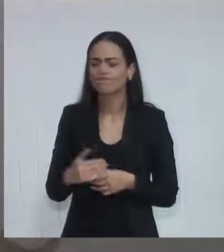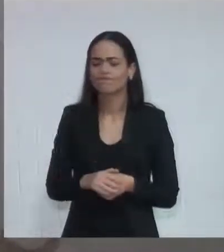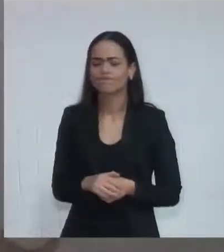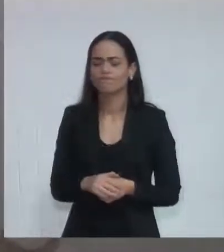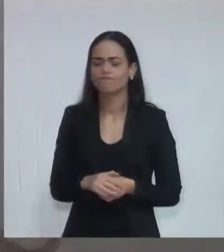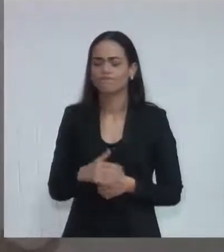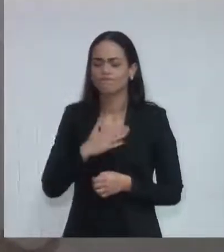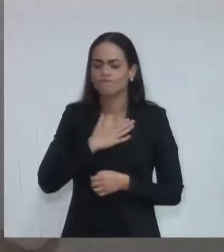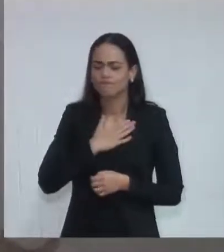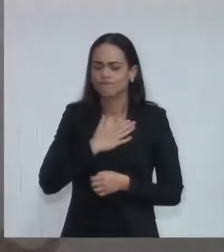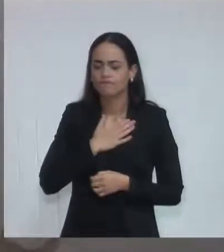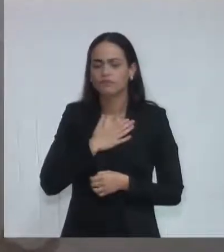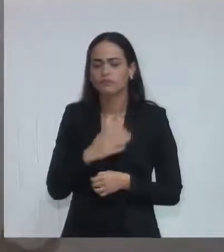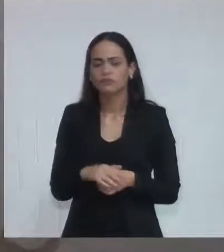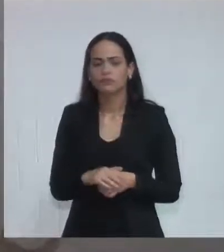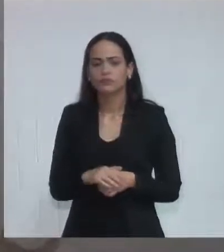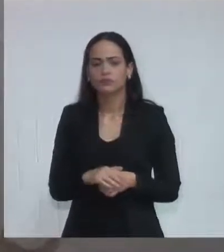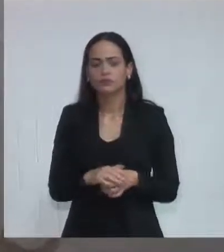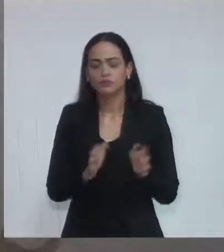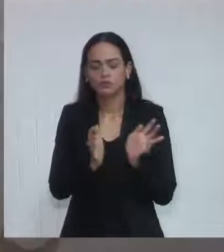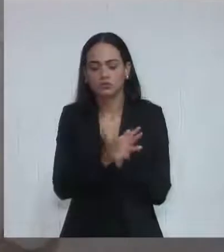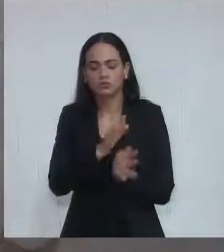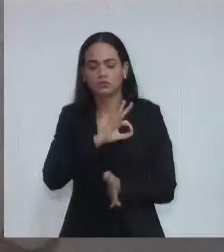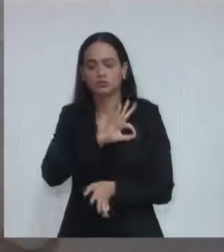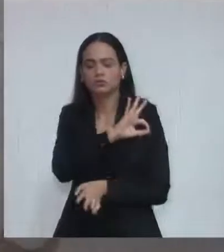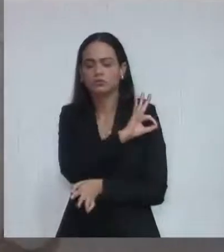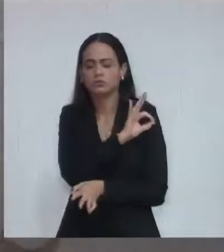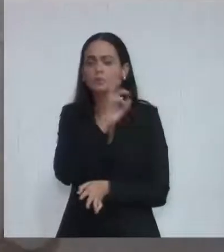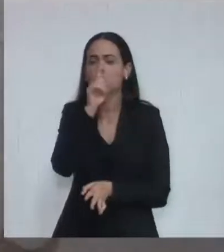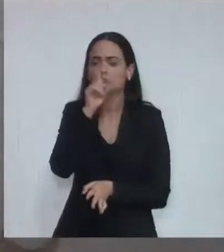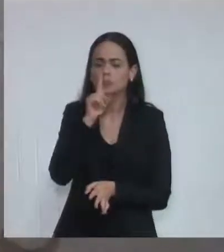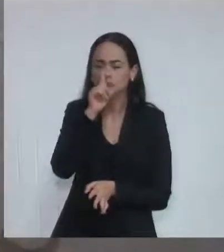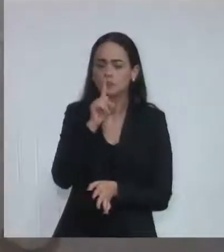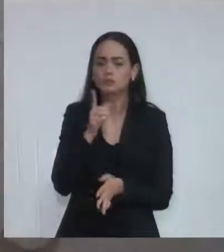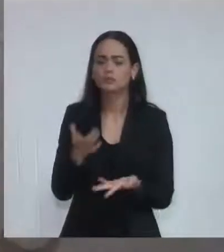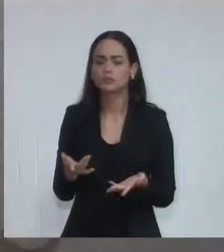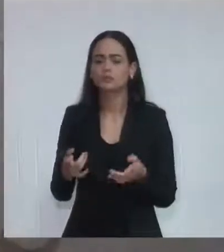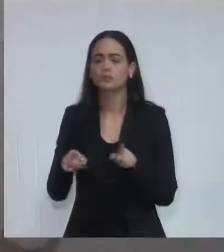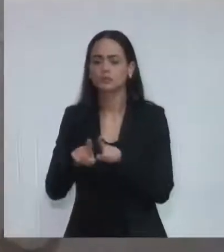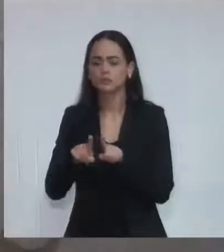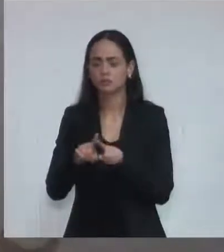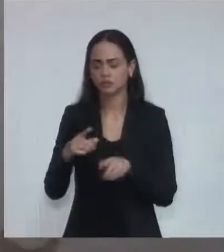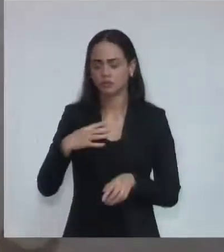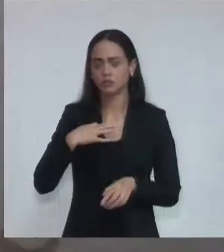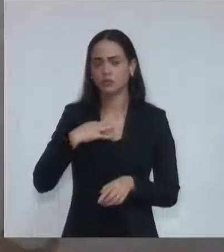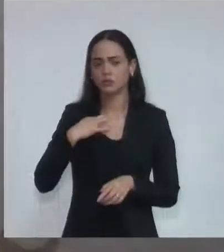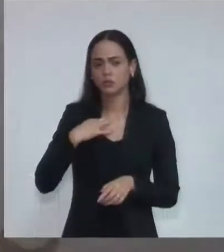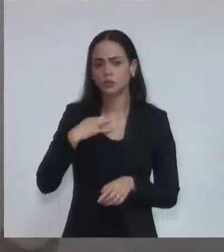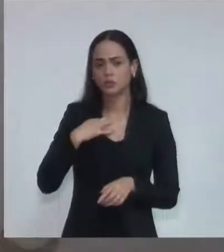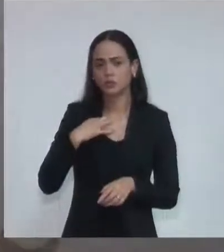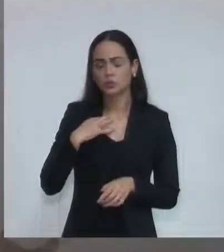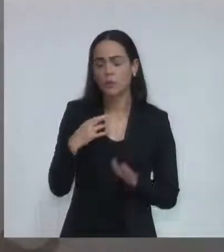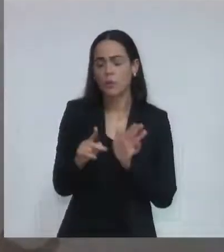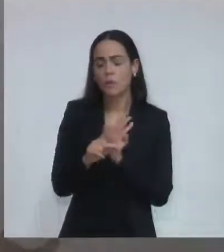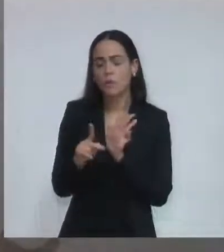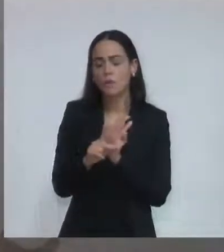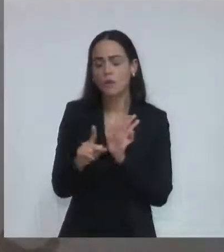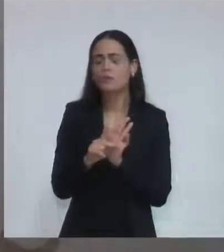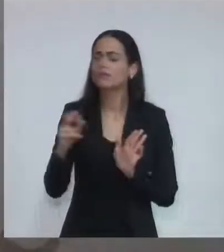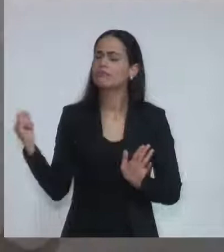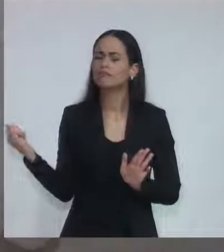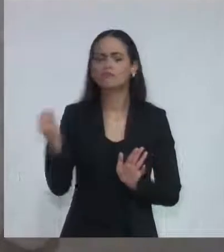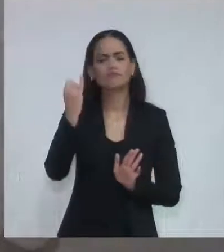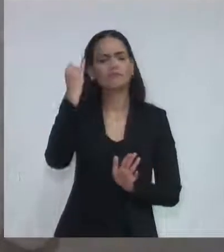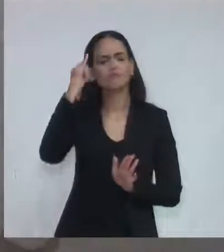risco a vida dos GCM da nossa cidade. Uniformes, os nossos uniformes têm extrema